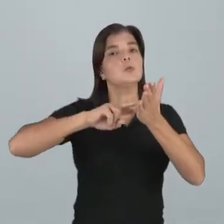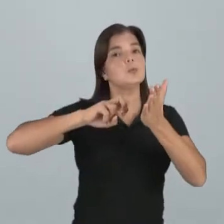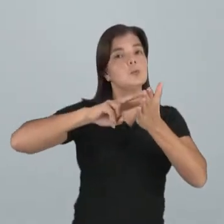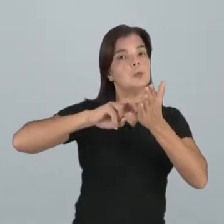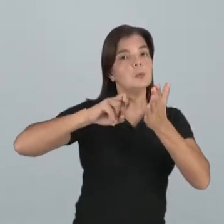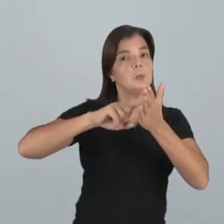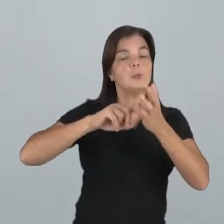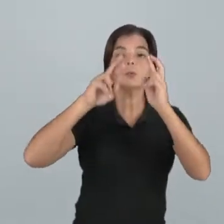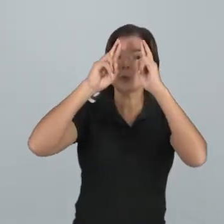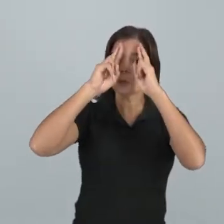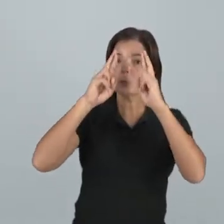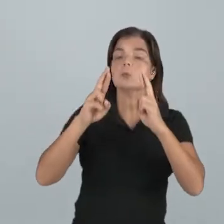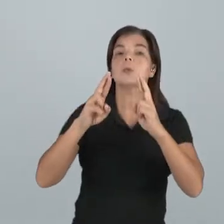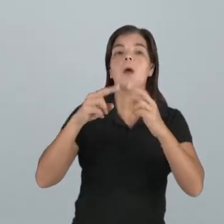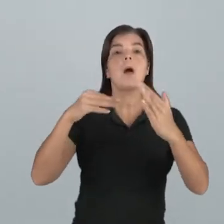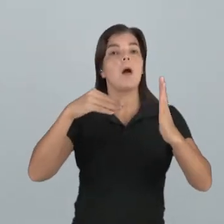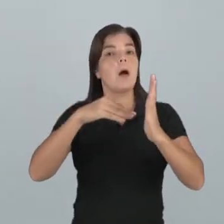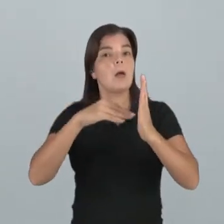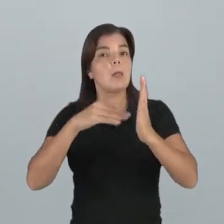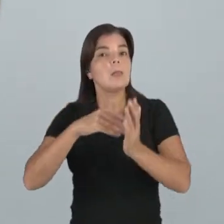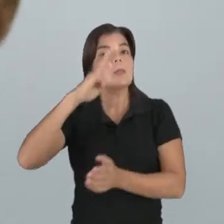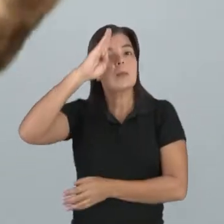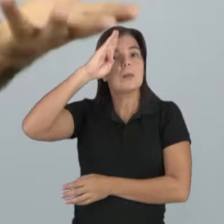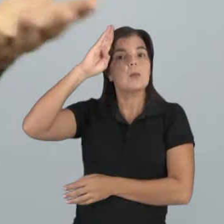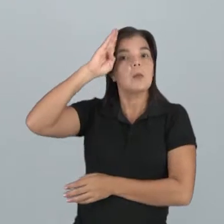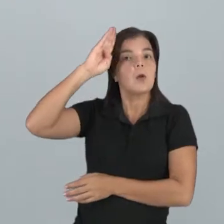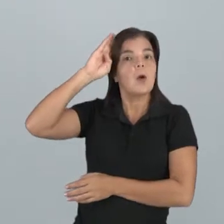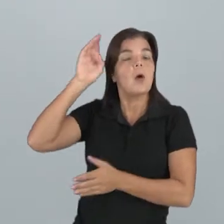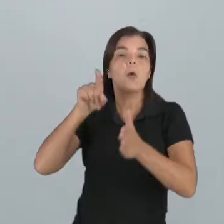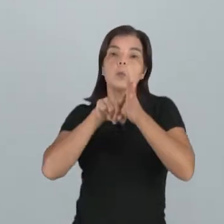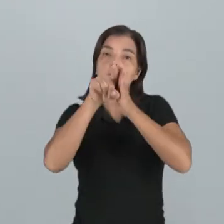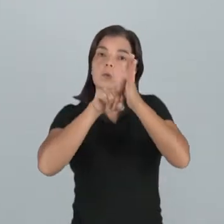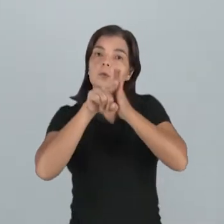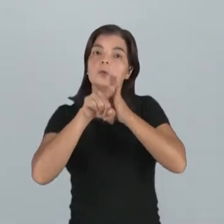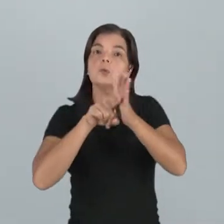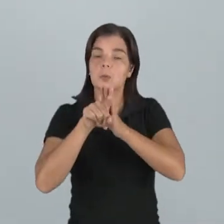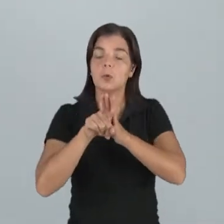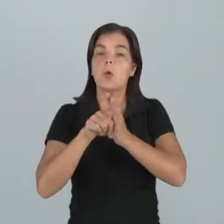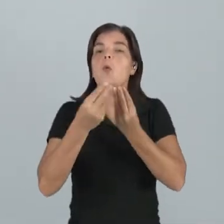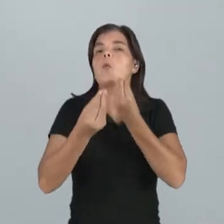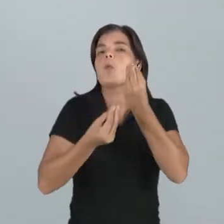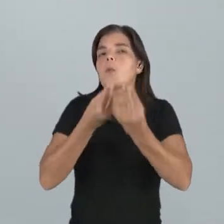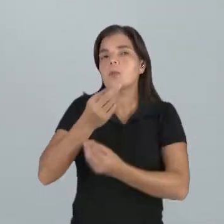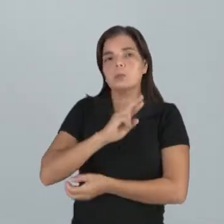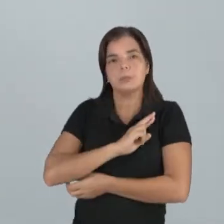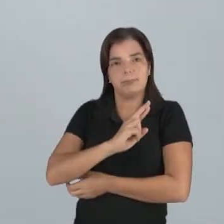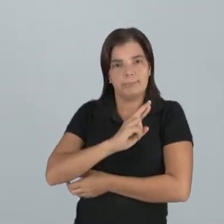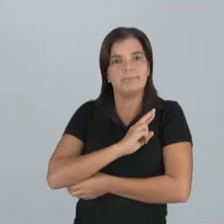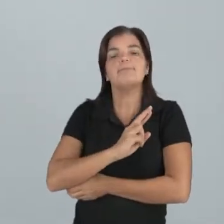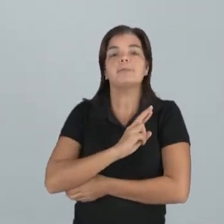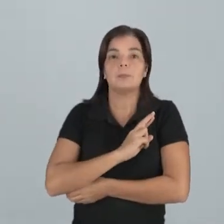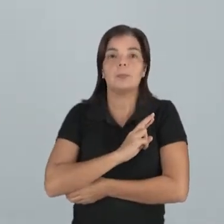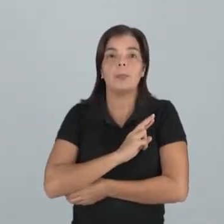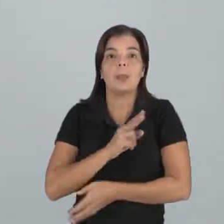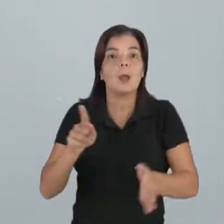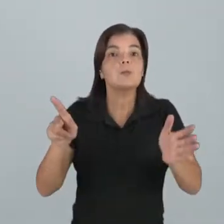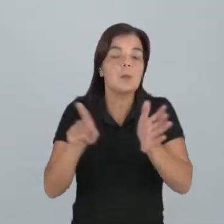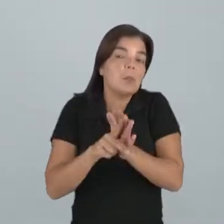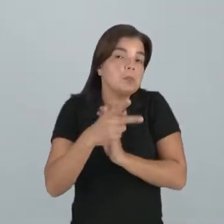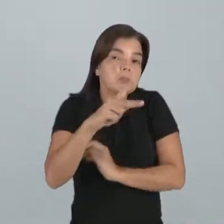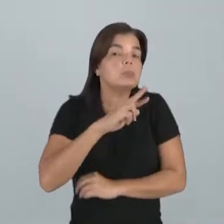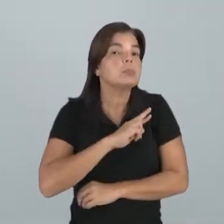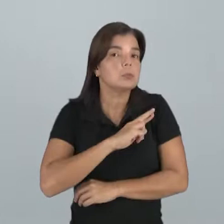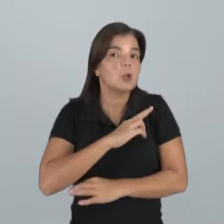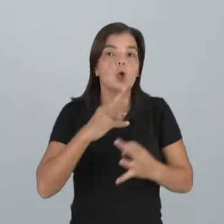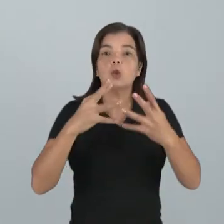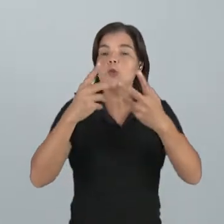vocabulário respeitoso, até o vocabulário acadêmico, científico, no trato com a religião, a sua própria e a religião